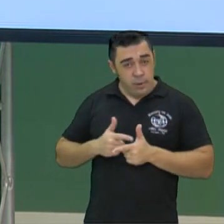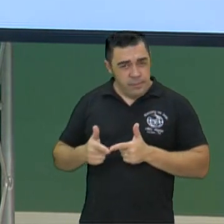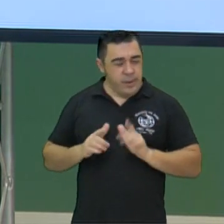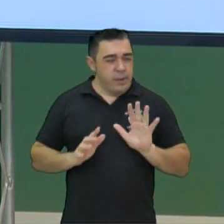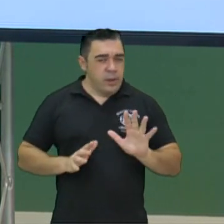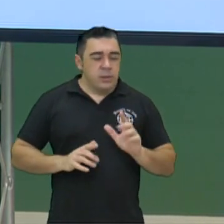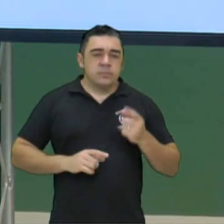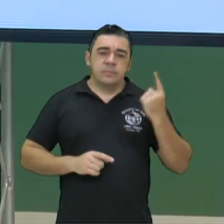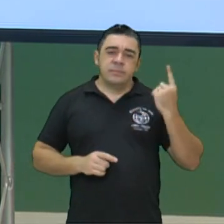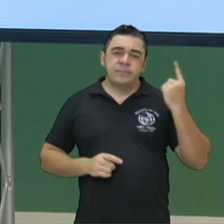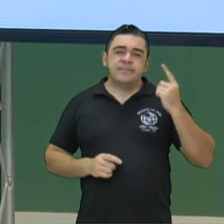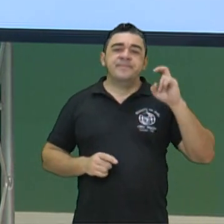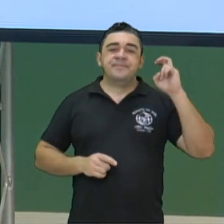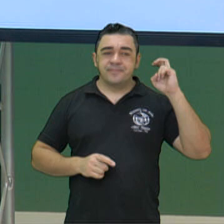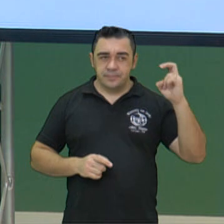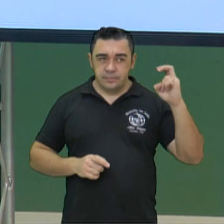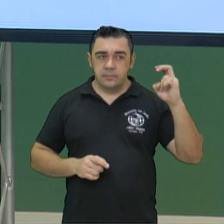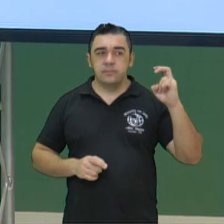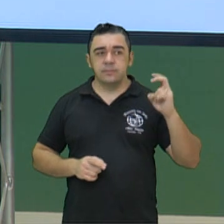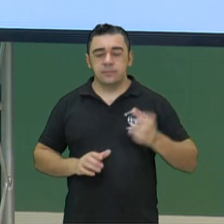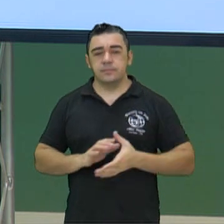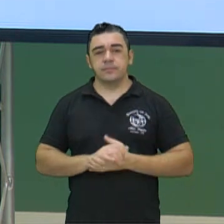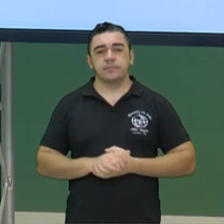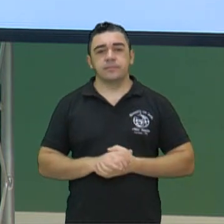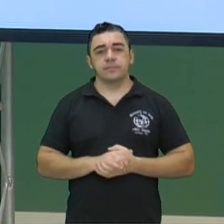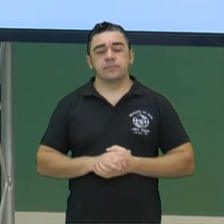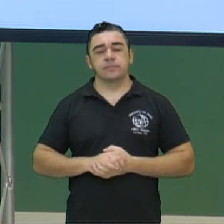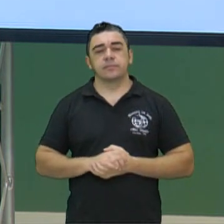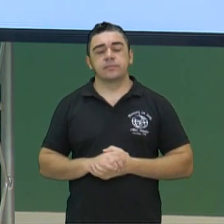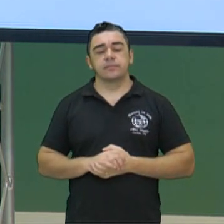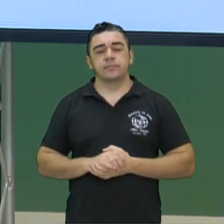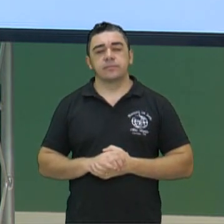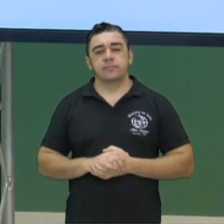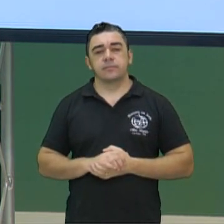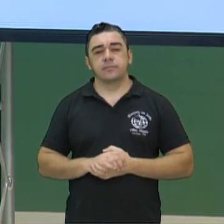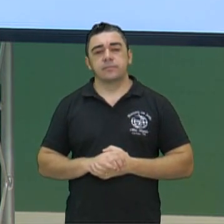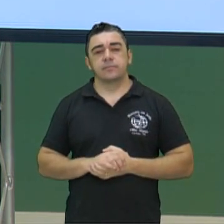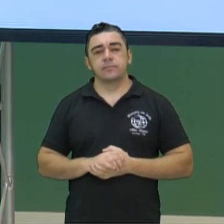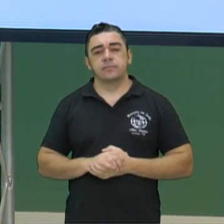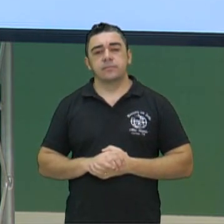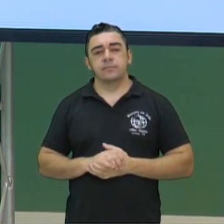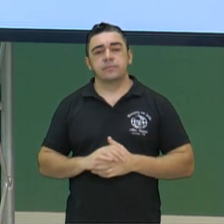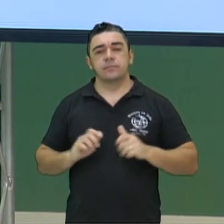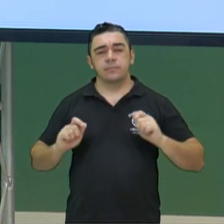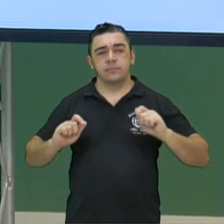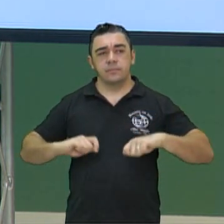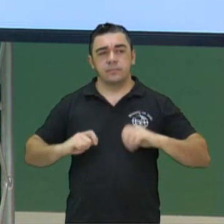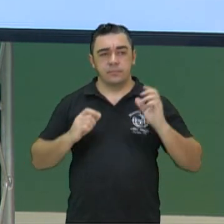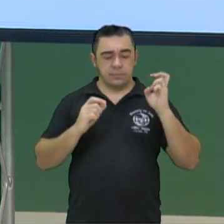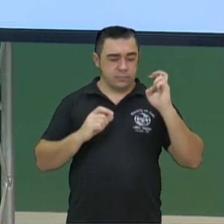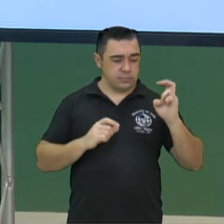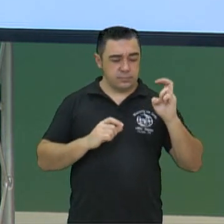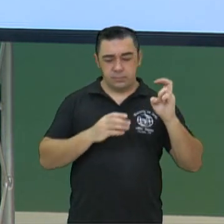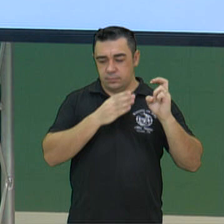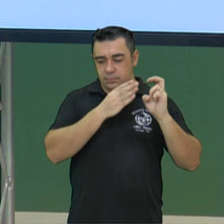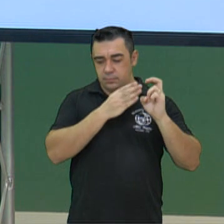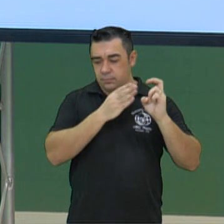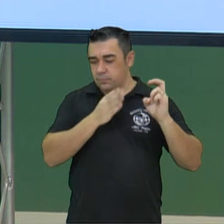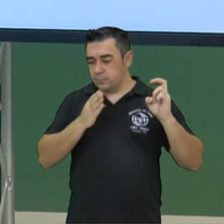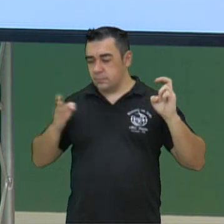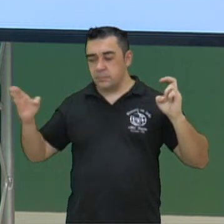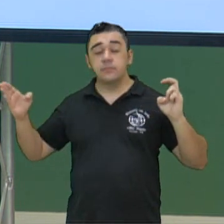Então, a primeira casinha é a casinha da encrenca que a gente tem. Quantas possibilidades eu tenho aqui? Se eu